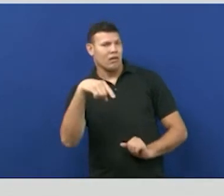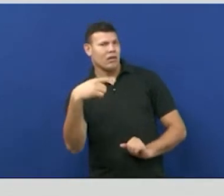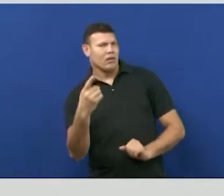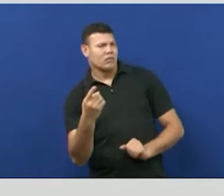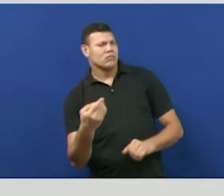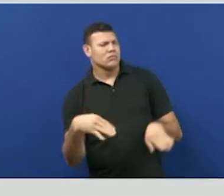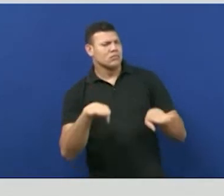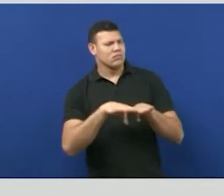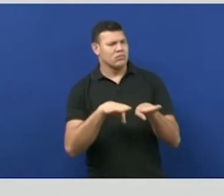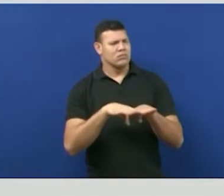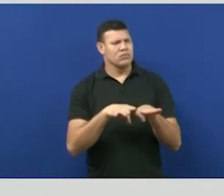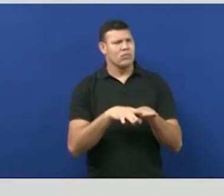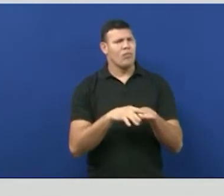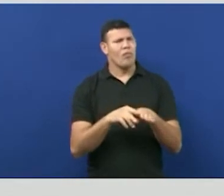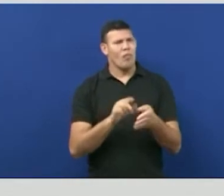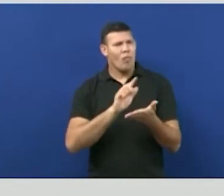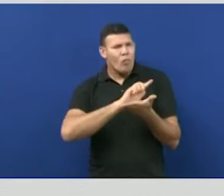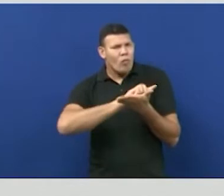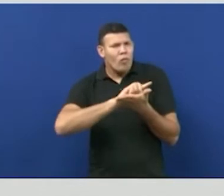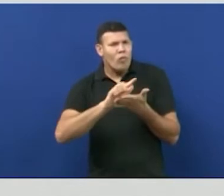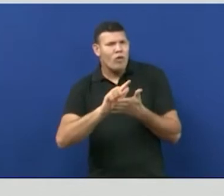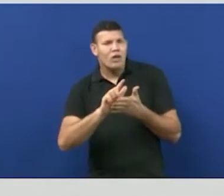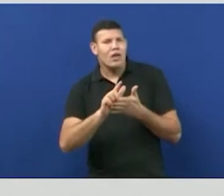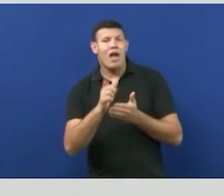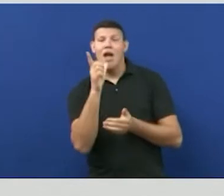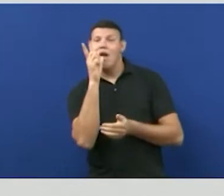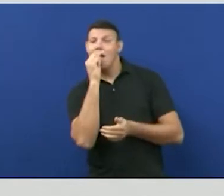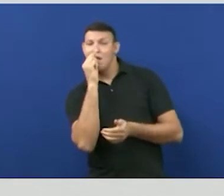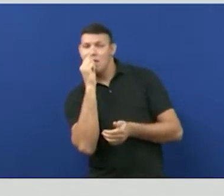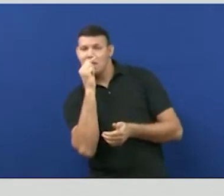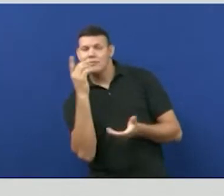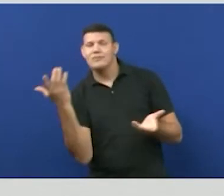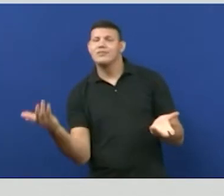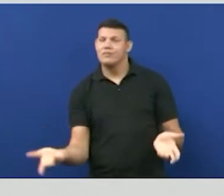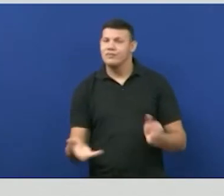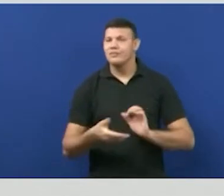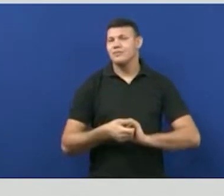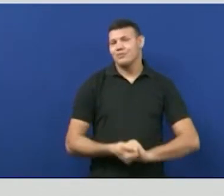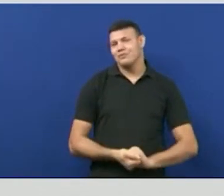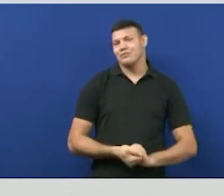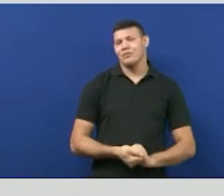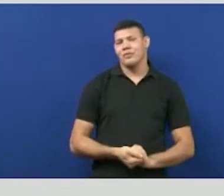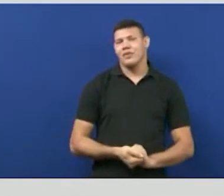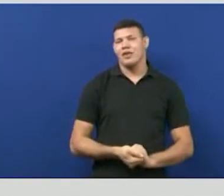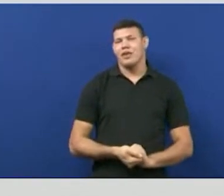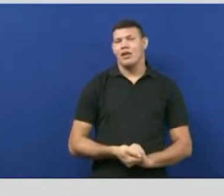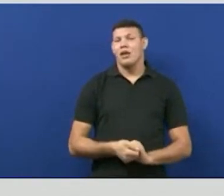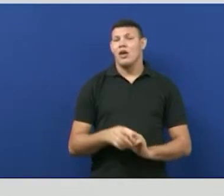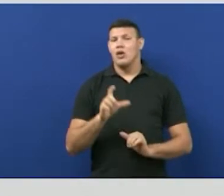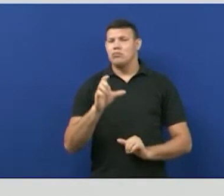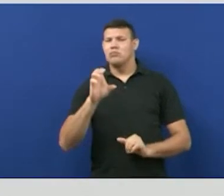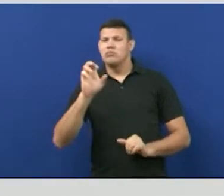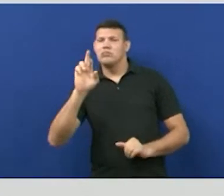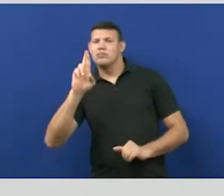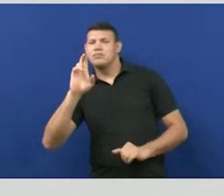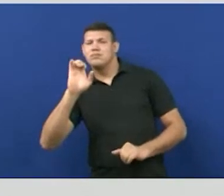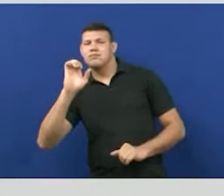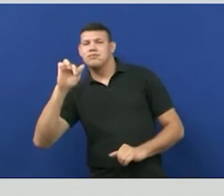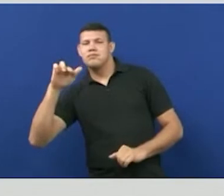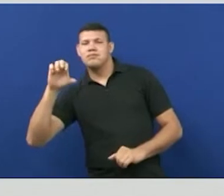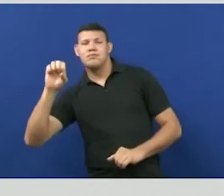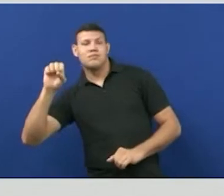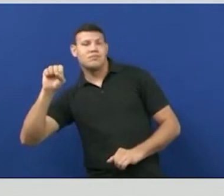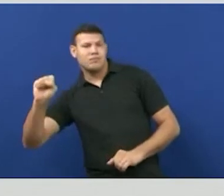ingerimos. Todos os dias nós ingerimos bastante líquido. Para isso, os rins e o sistema urinário como um